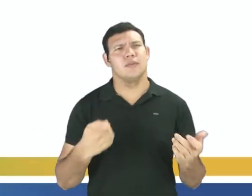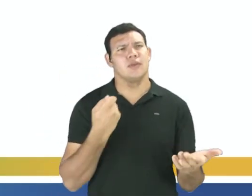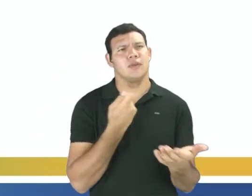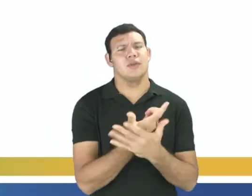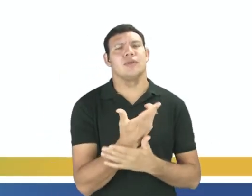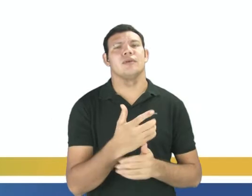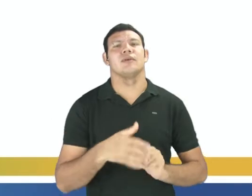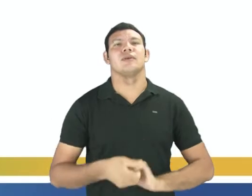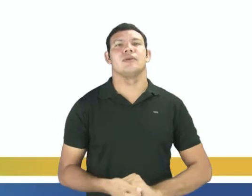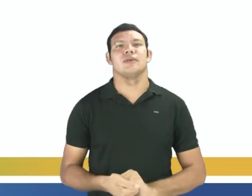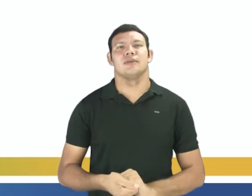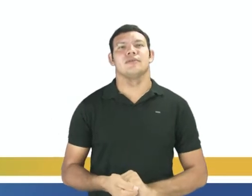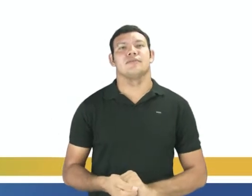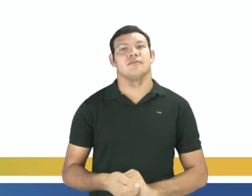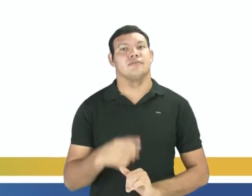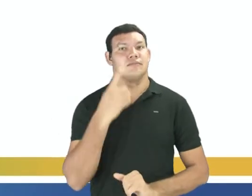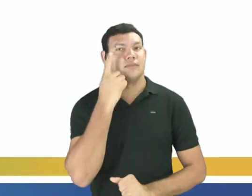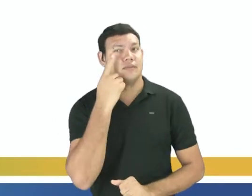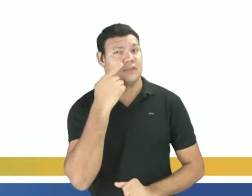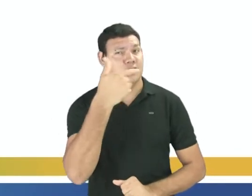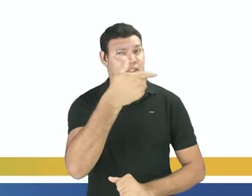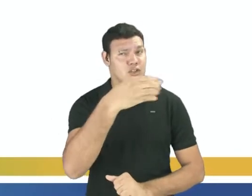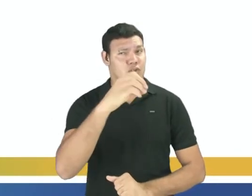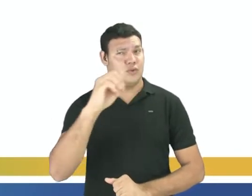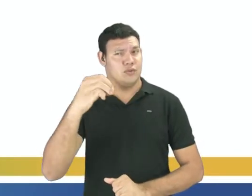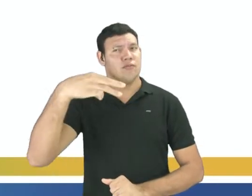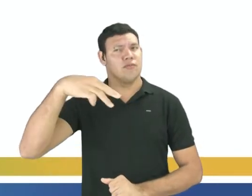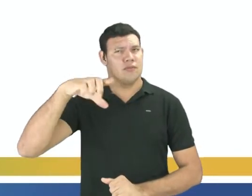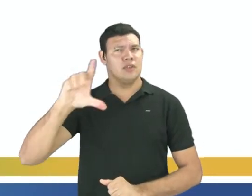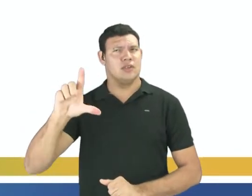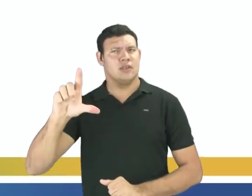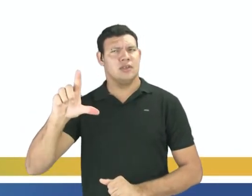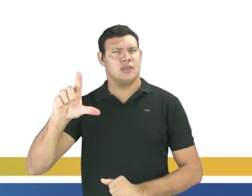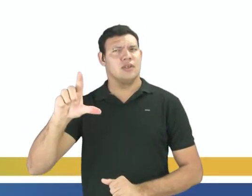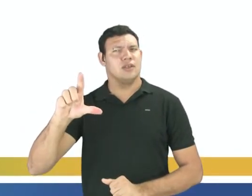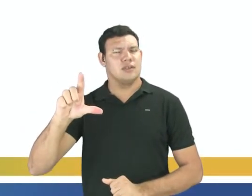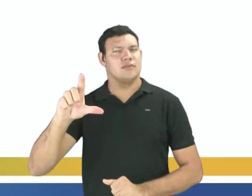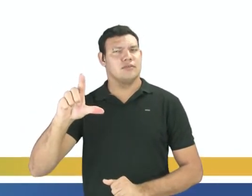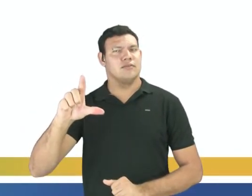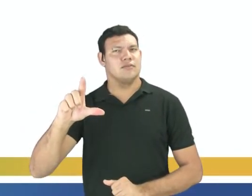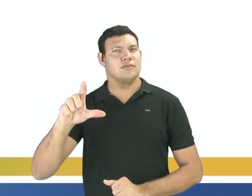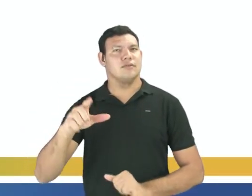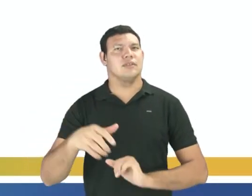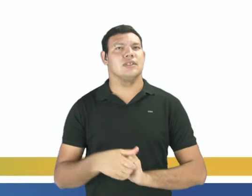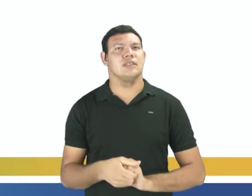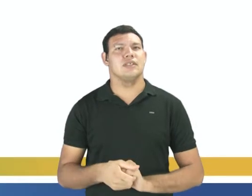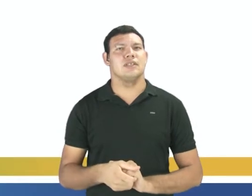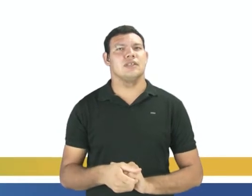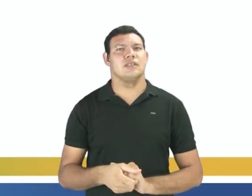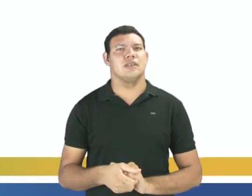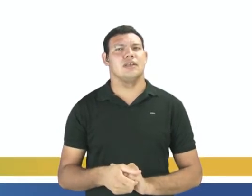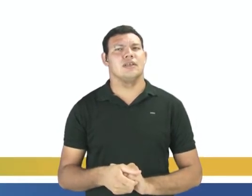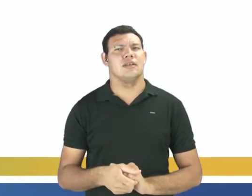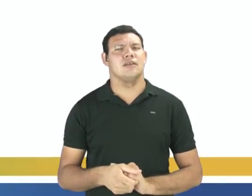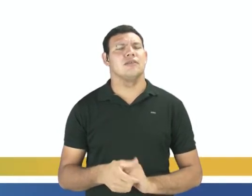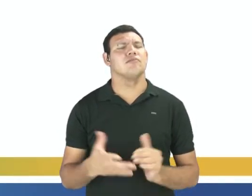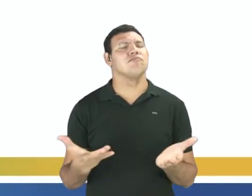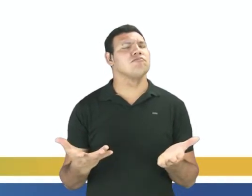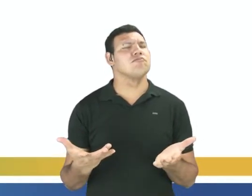capacidade de 200 ml. E no caso, quantas latas ele deve comprar aqui para essa capacidade